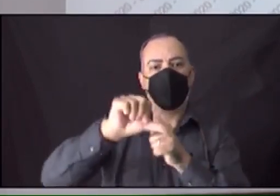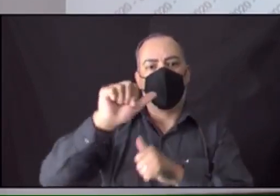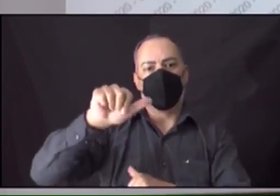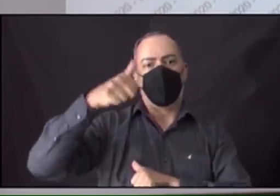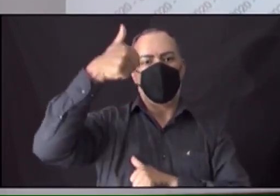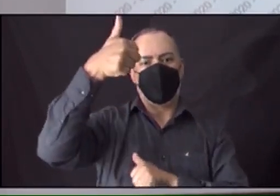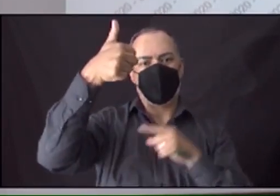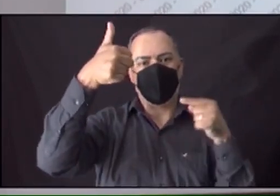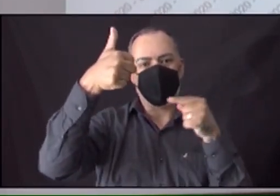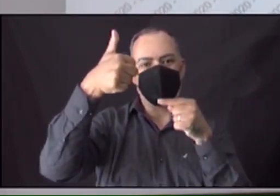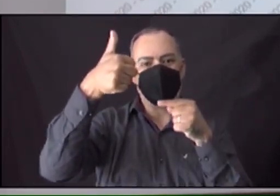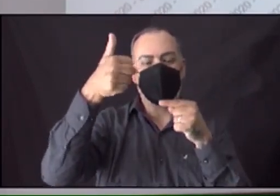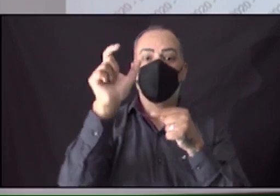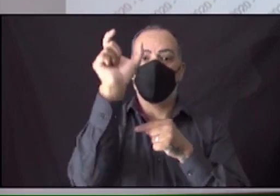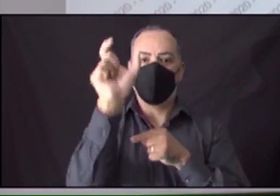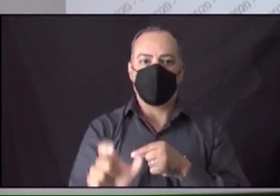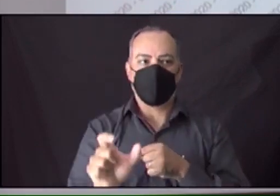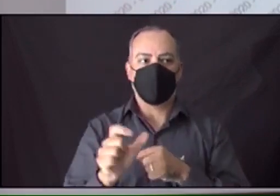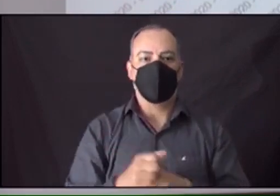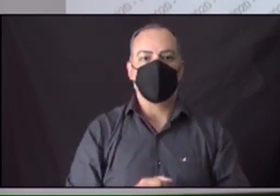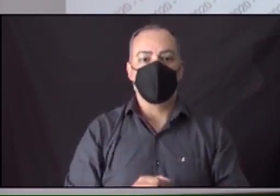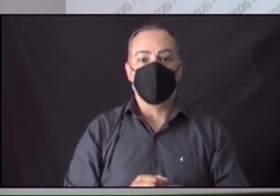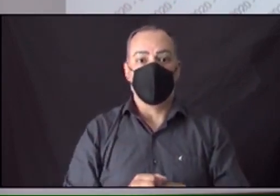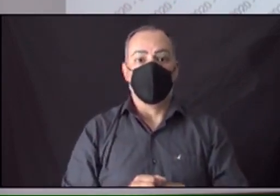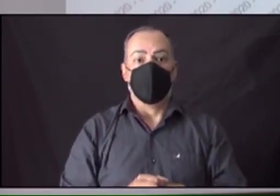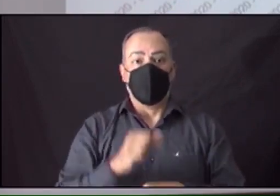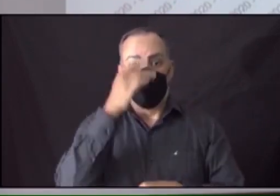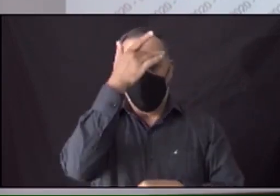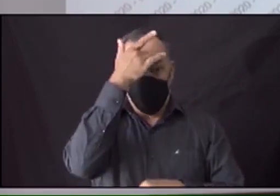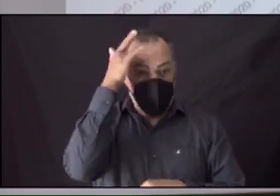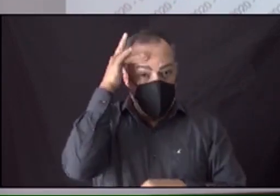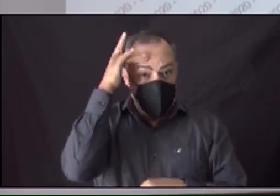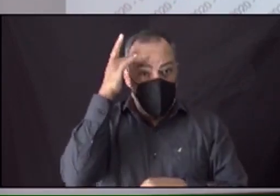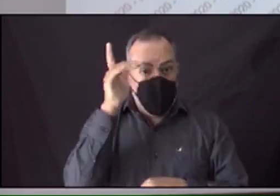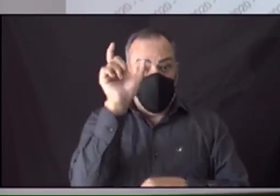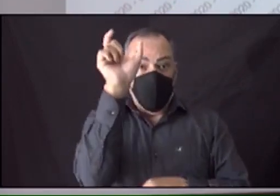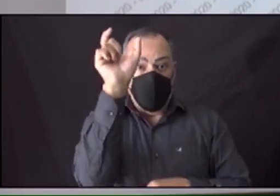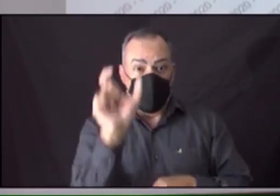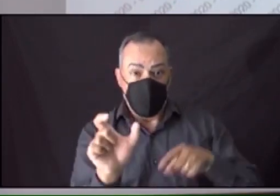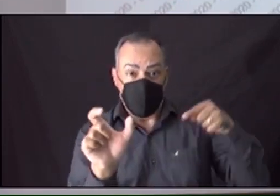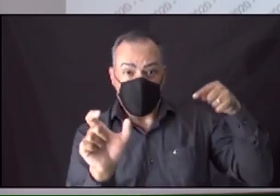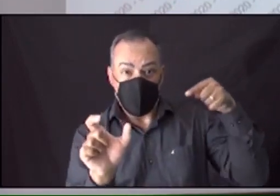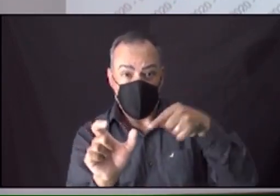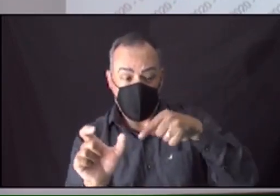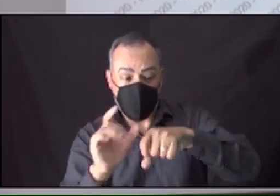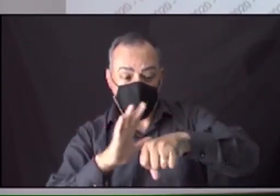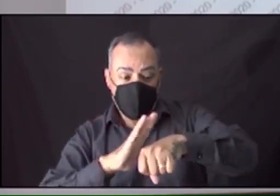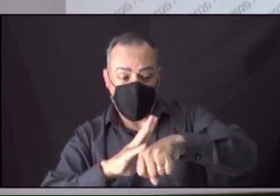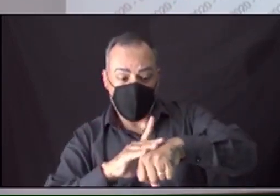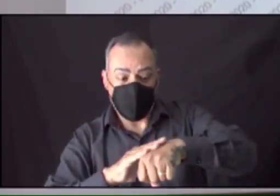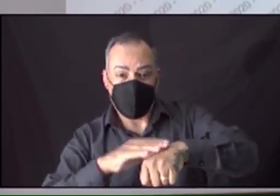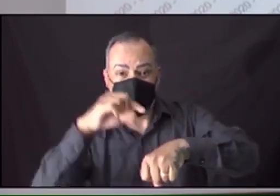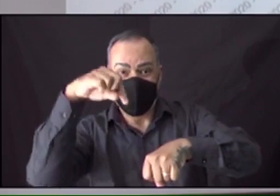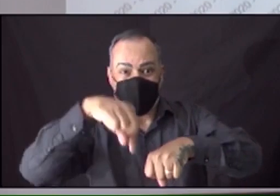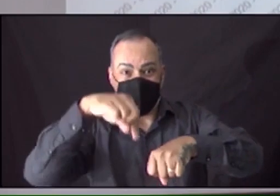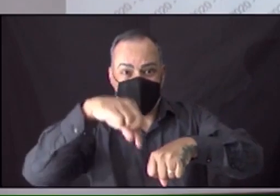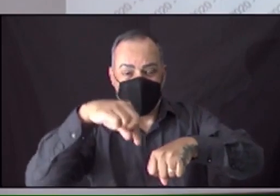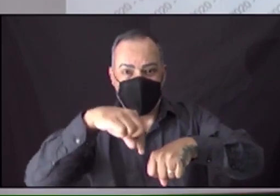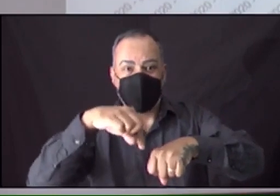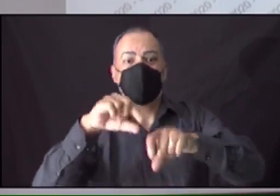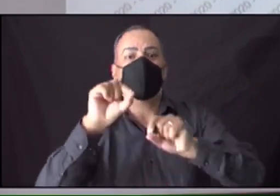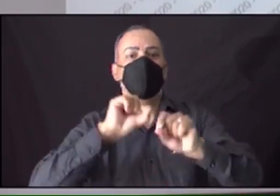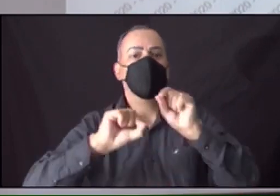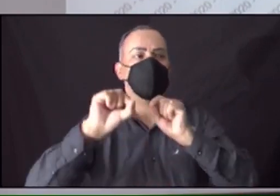justifica, pessoal, que as pessoas estão adoecendo aqui e indo a óbito nesse espaço que nós estamos hoje, mas